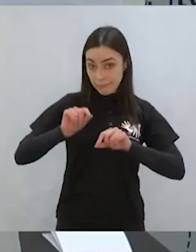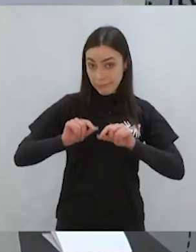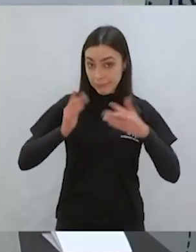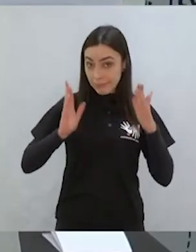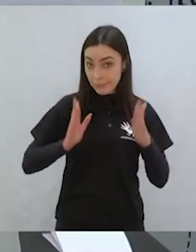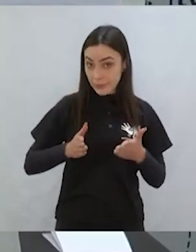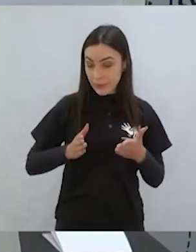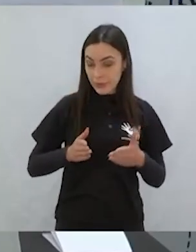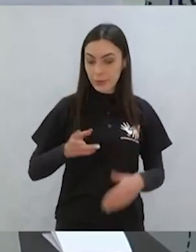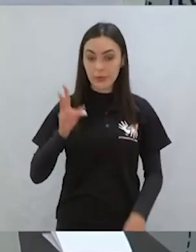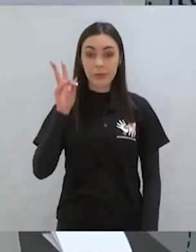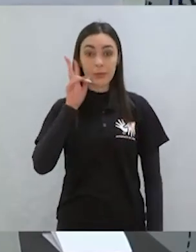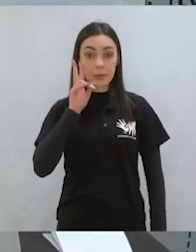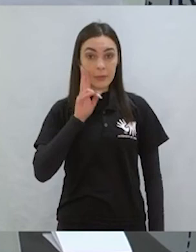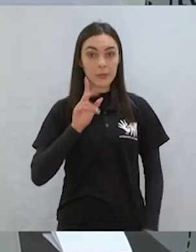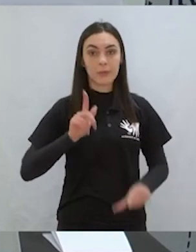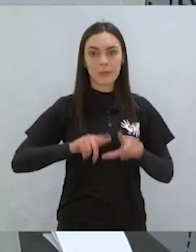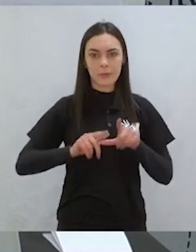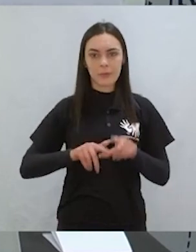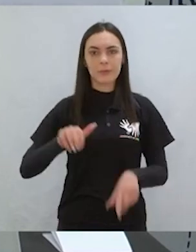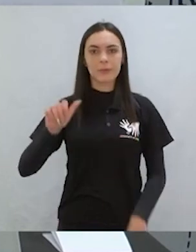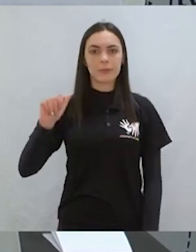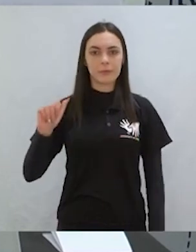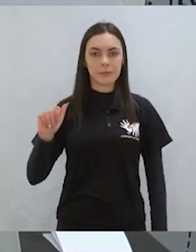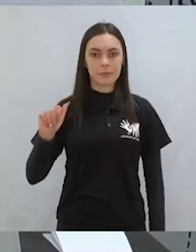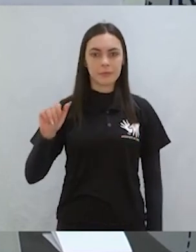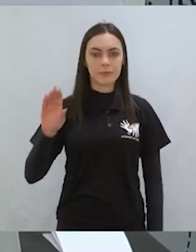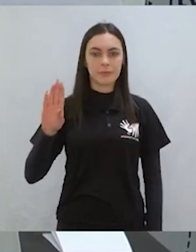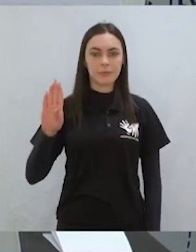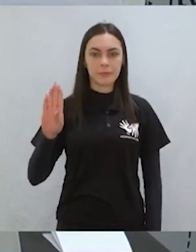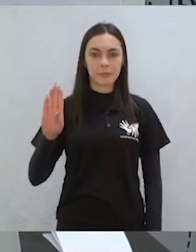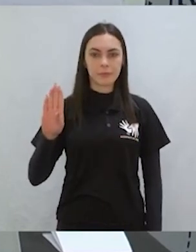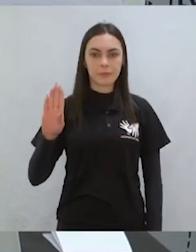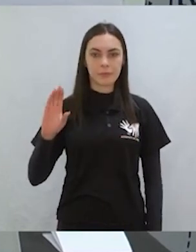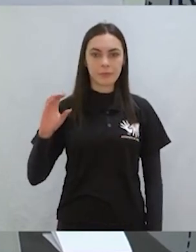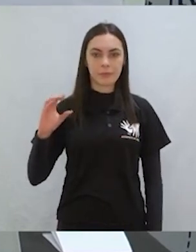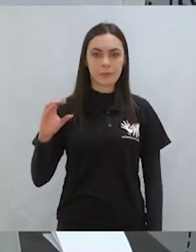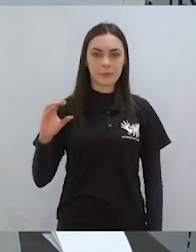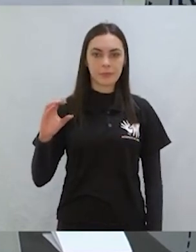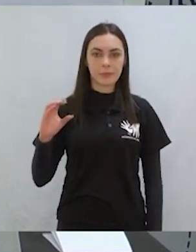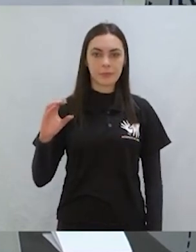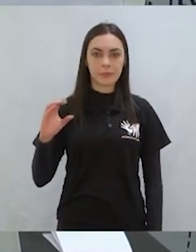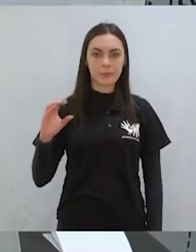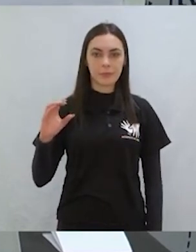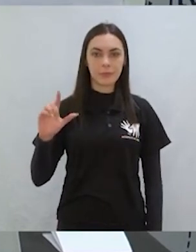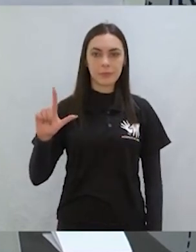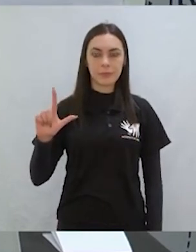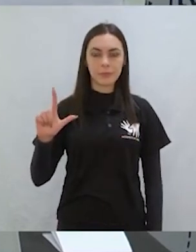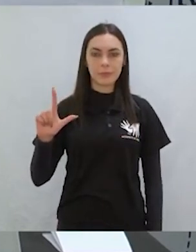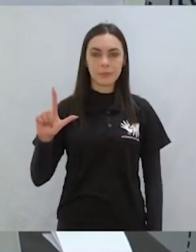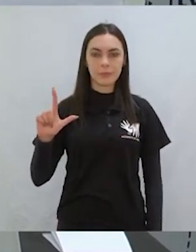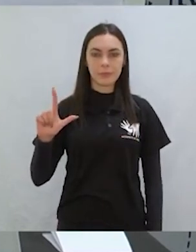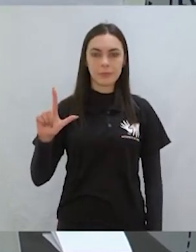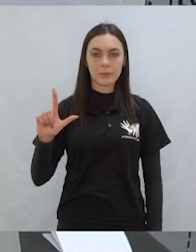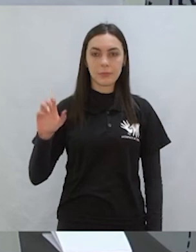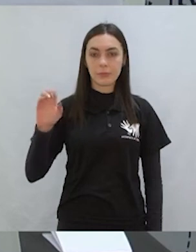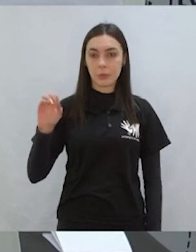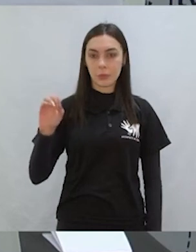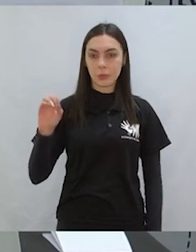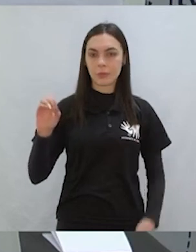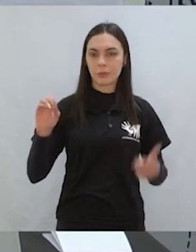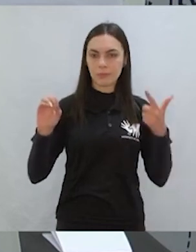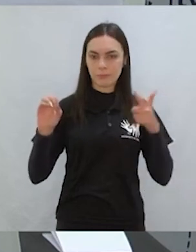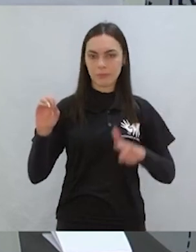Separaram as letras? Olha lá, vocês deveriam separar a letra A, B, C, L